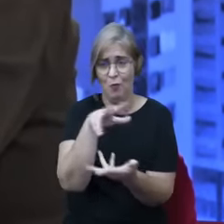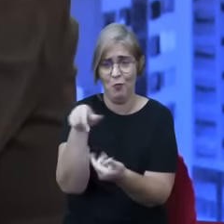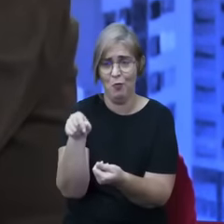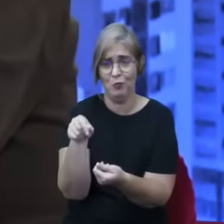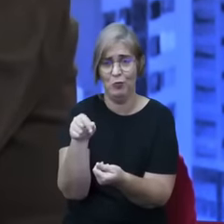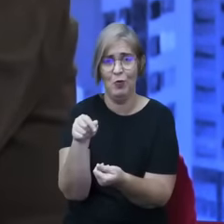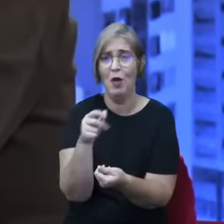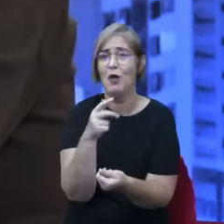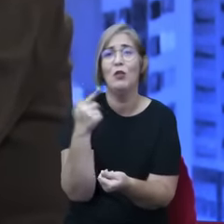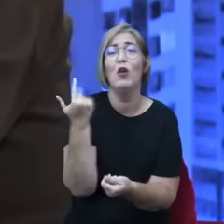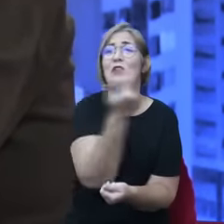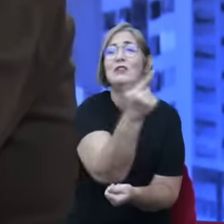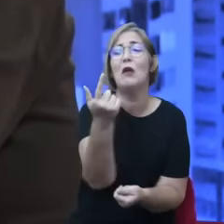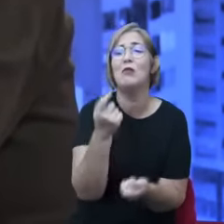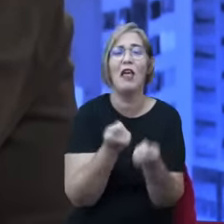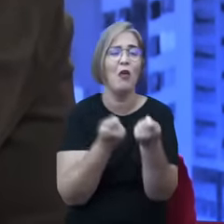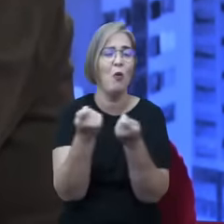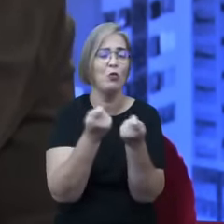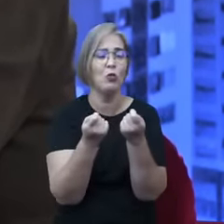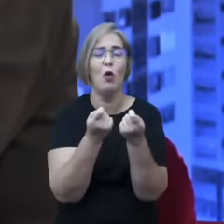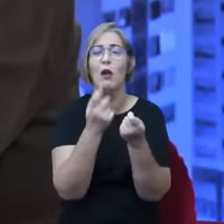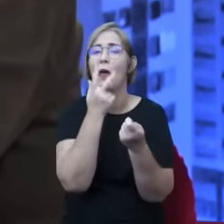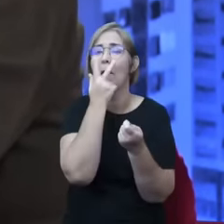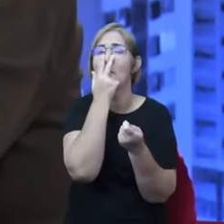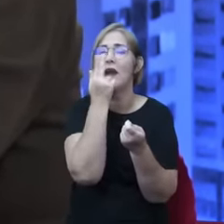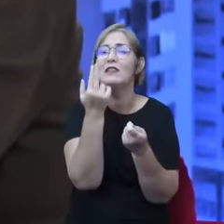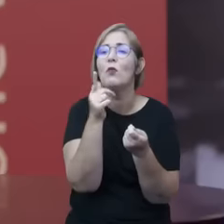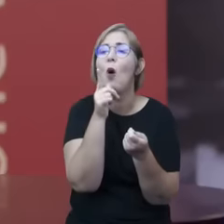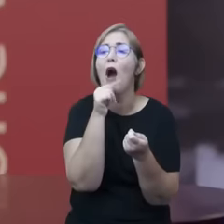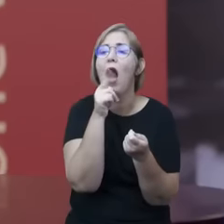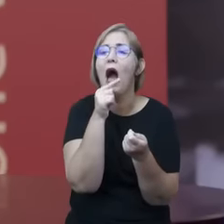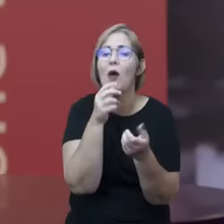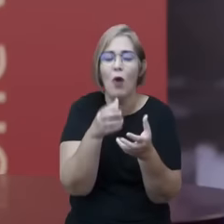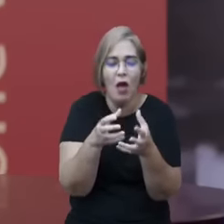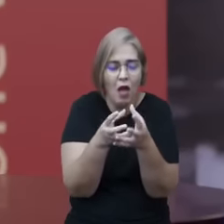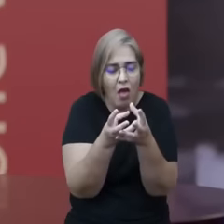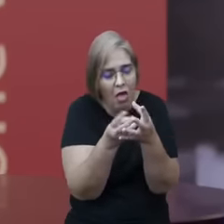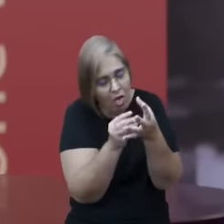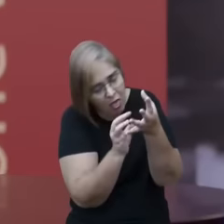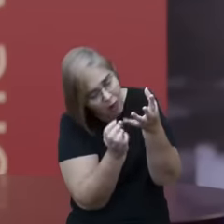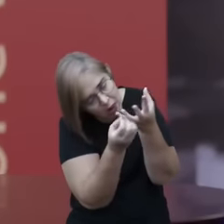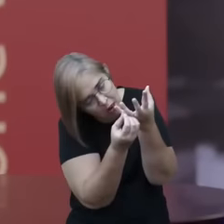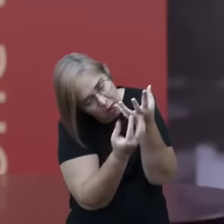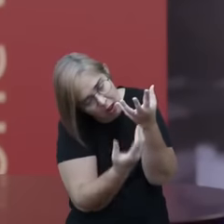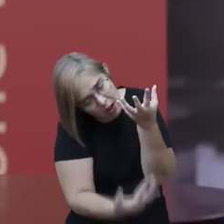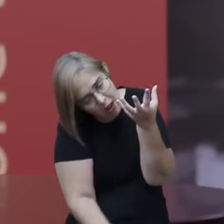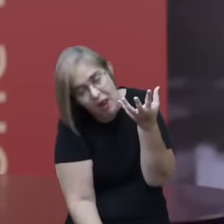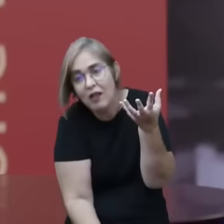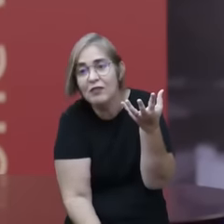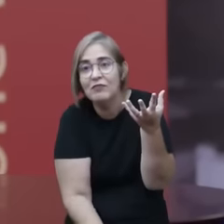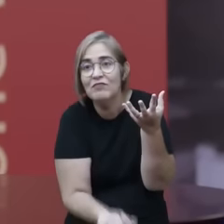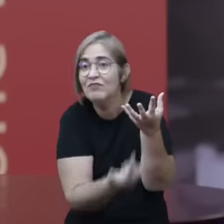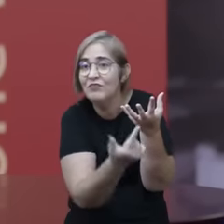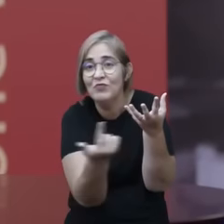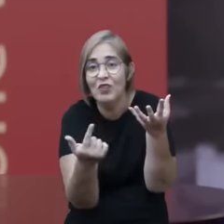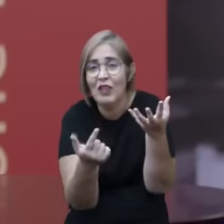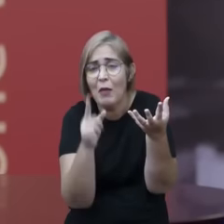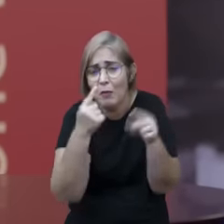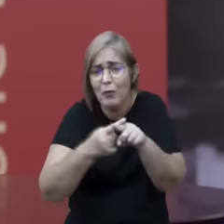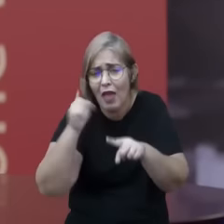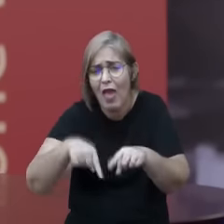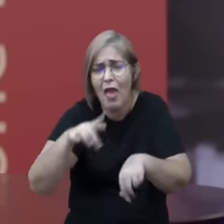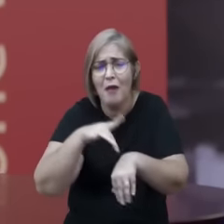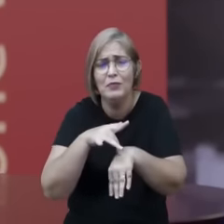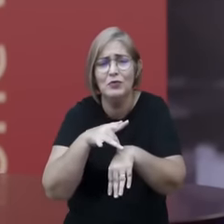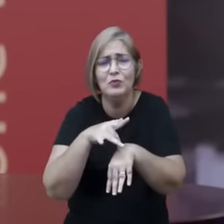escoa, eh, pelos nossos dedos. Daí, então, mais uma vez nós temos esse sentido do absurdo.